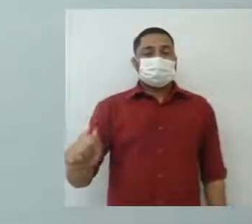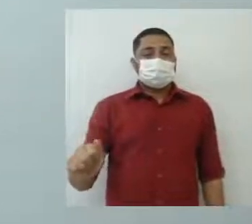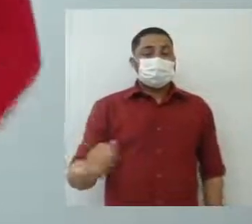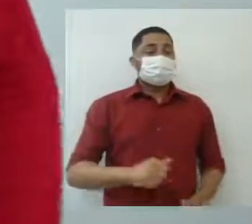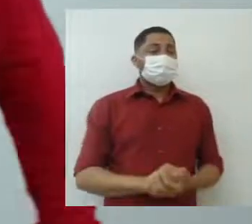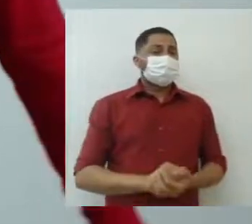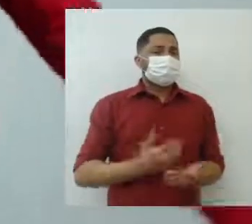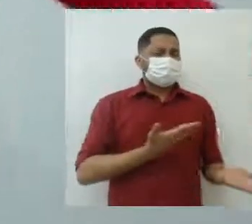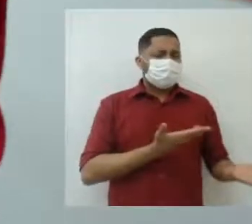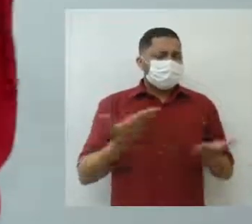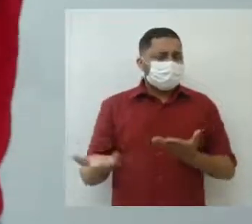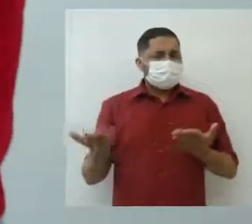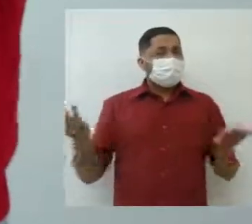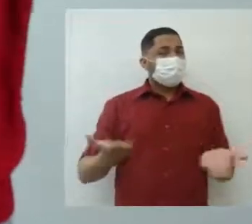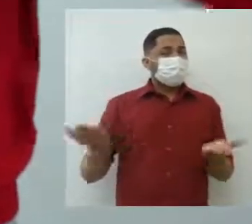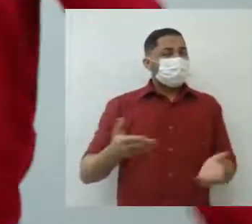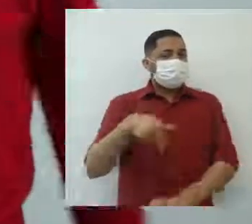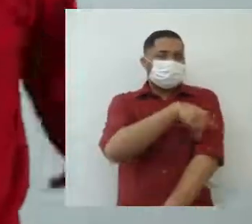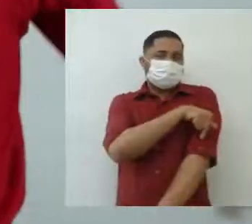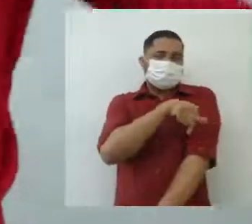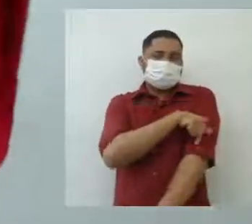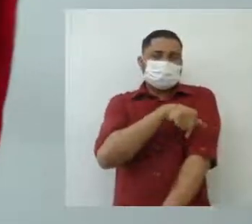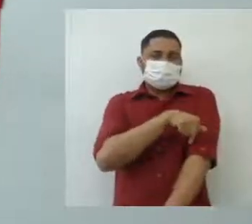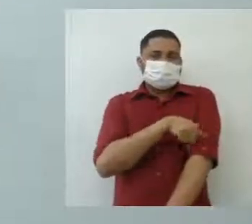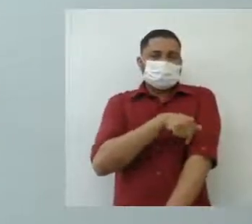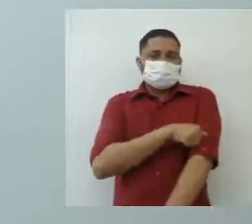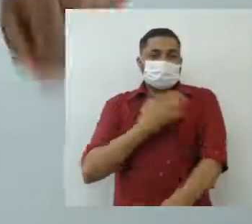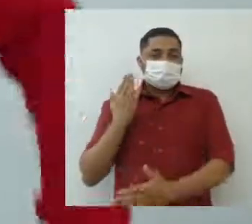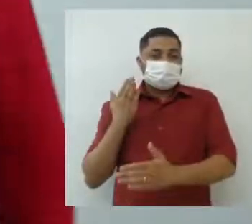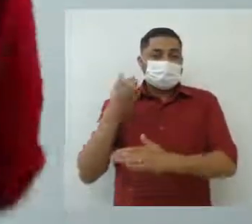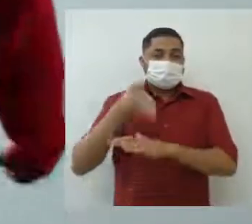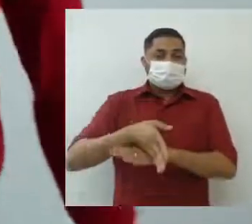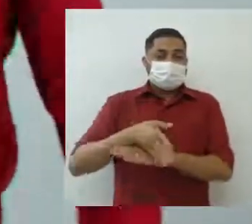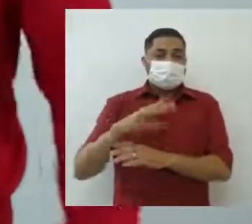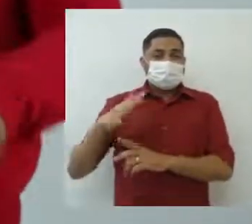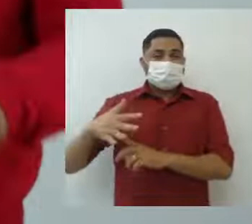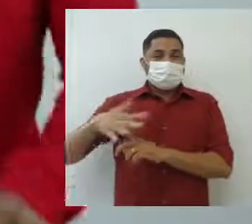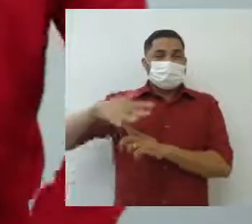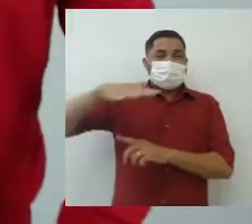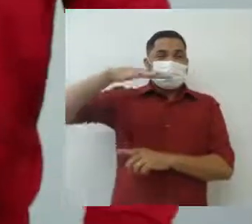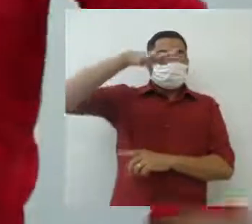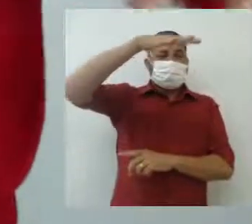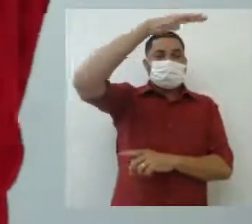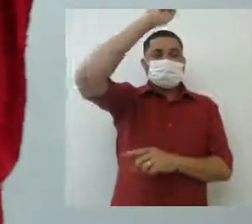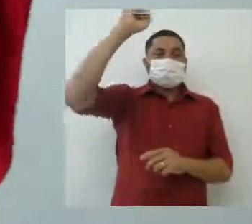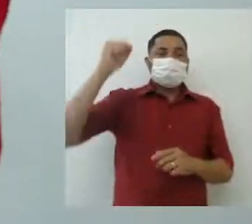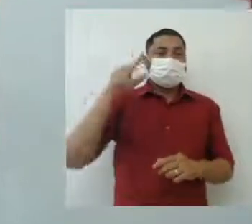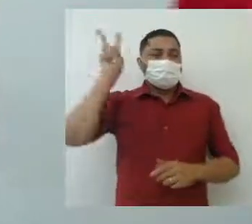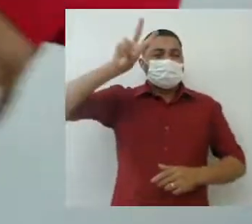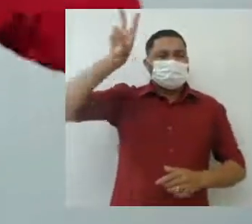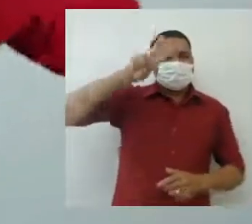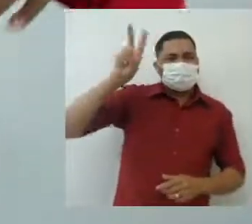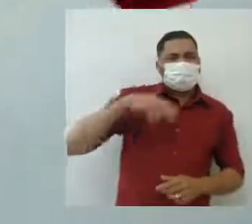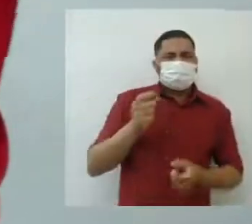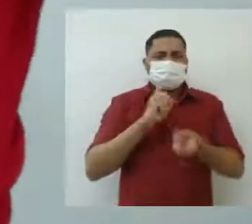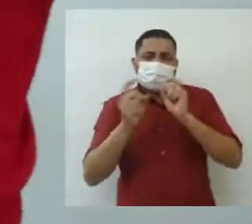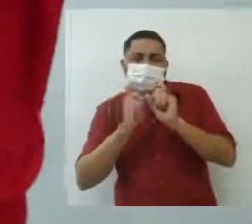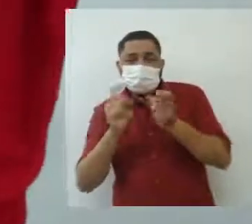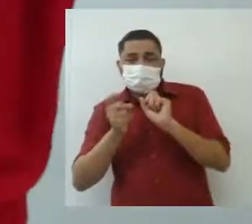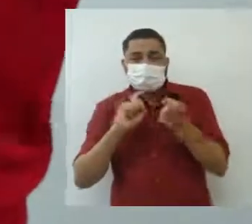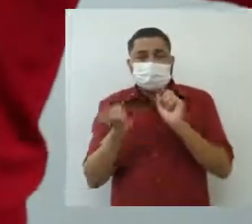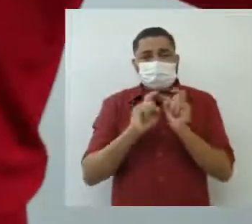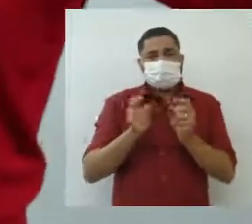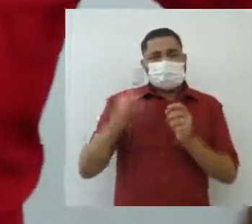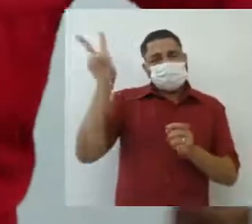vos convido agora, vocês do 7º ano, a entrarem na nossa nave da história para a gente discutir um pouco